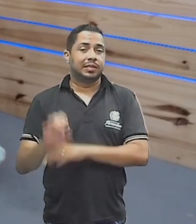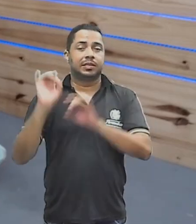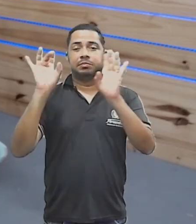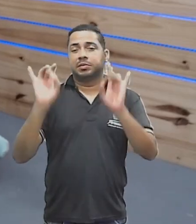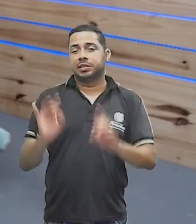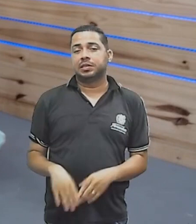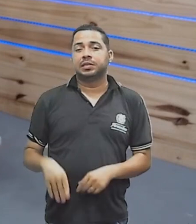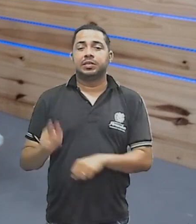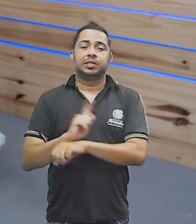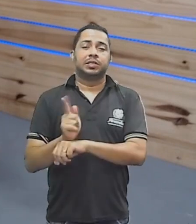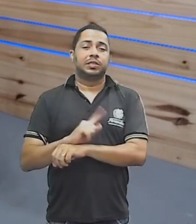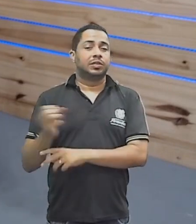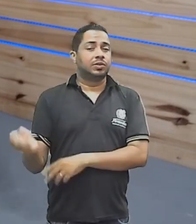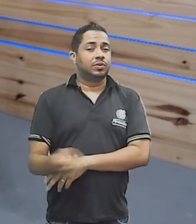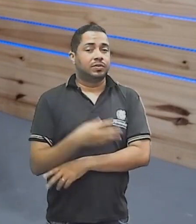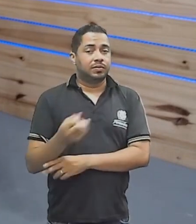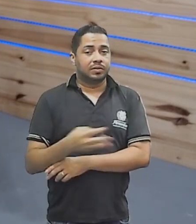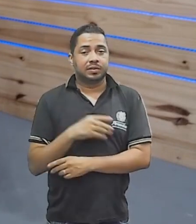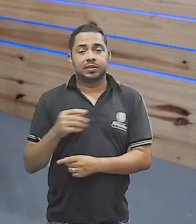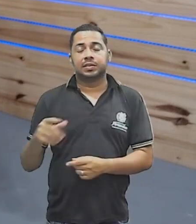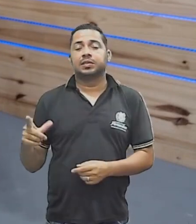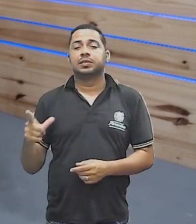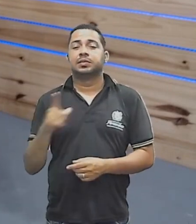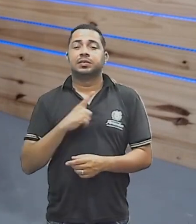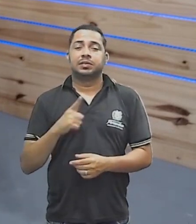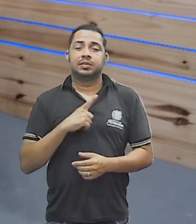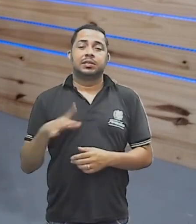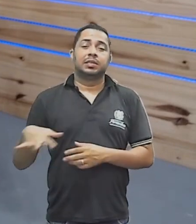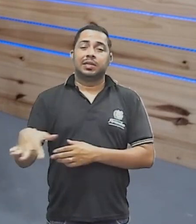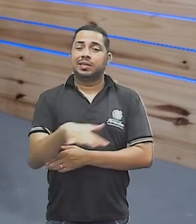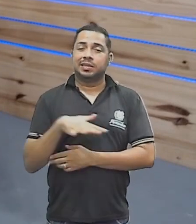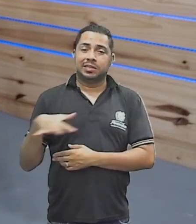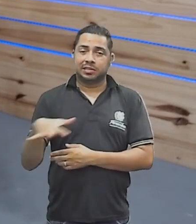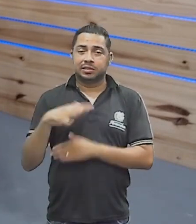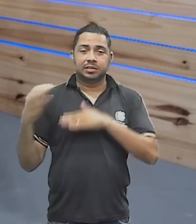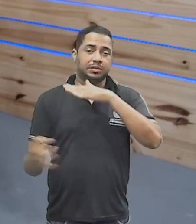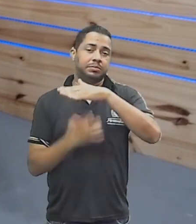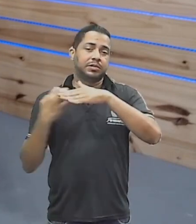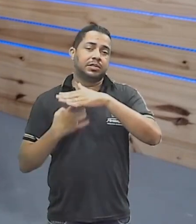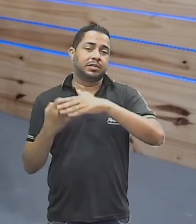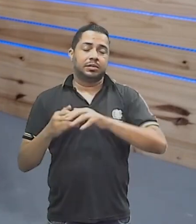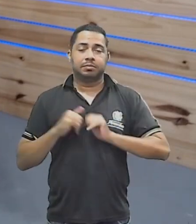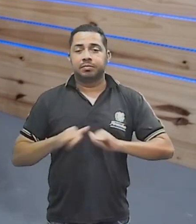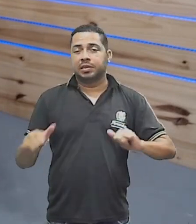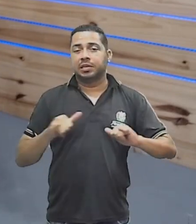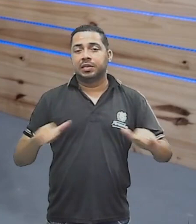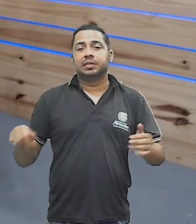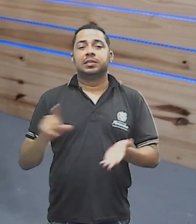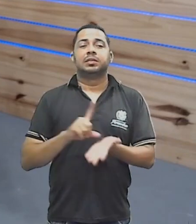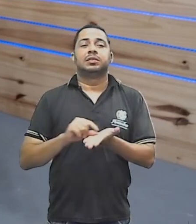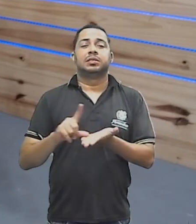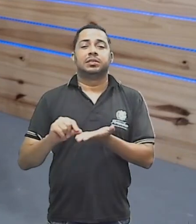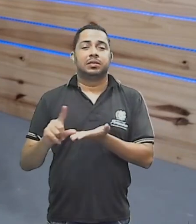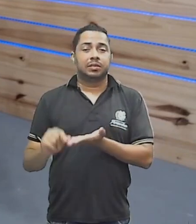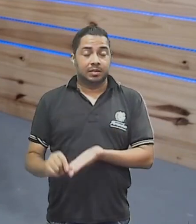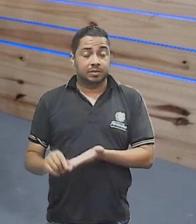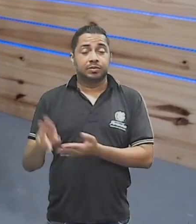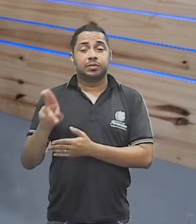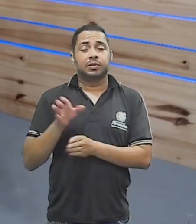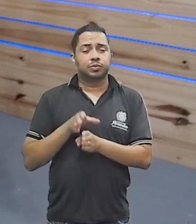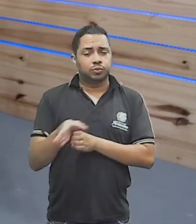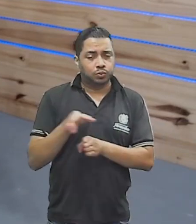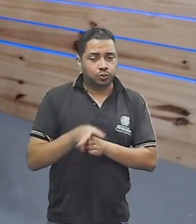especialista em gestão e inovação, atua na área de empreendedorismo e marketing digital, é